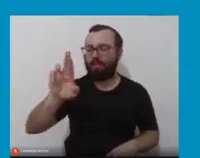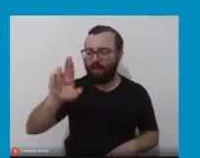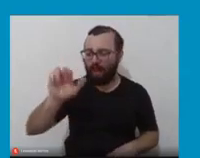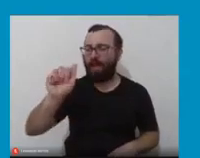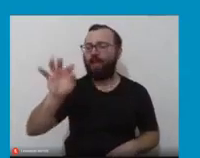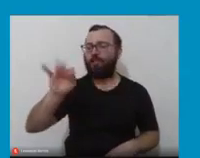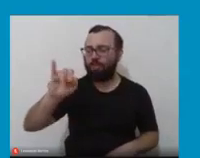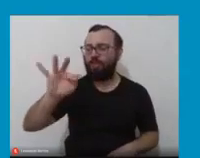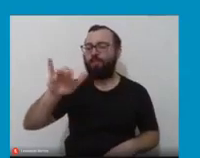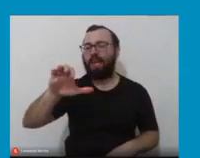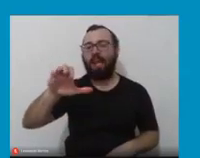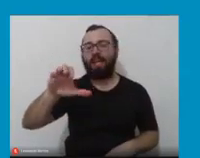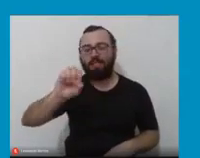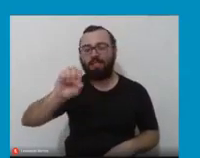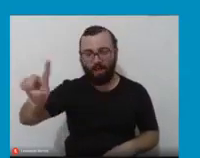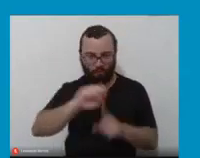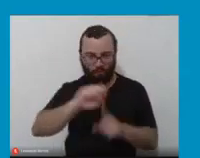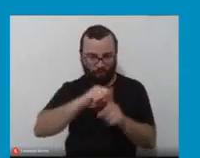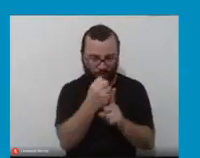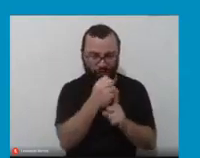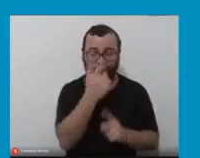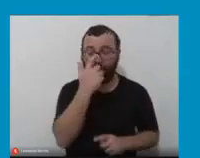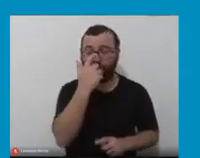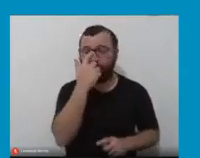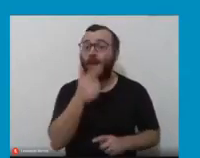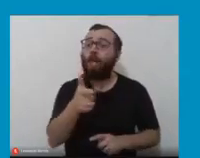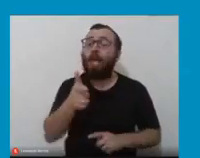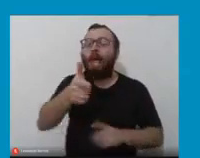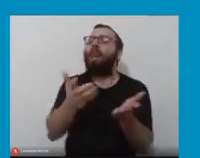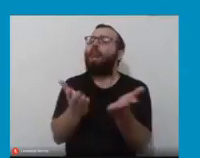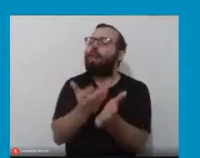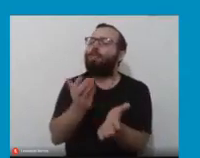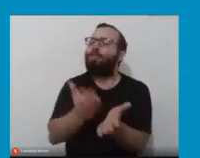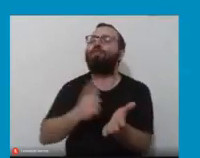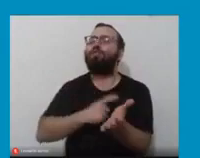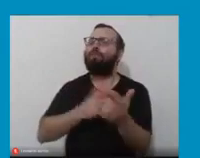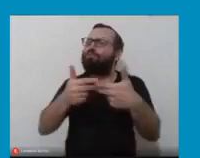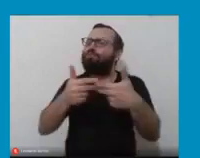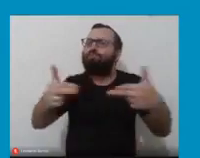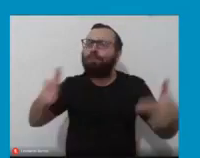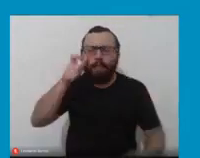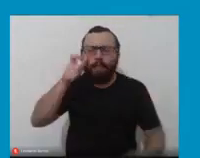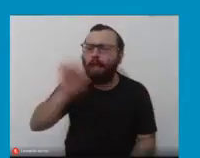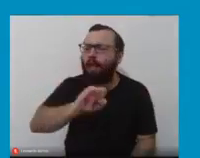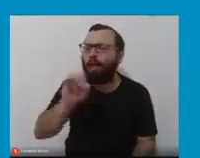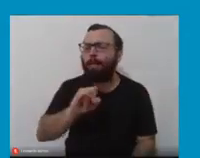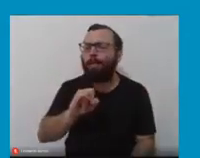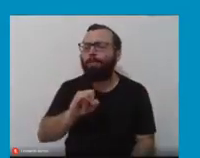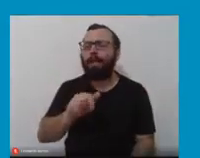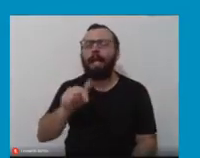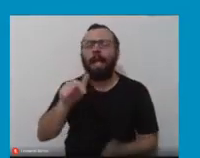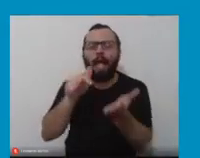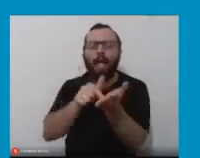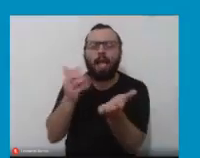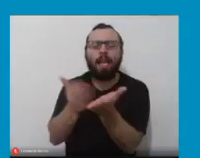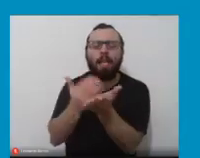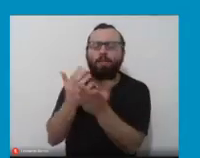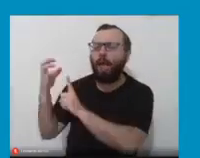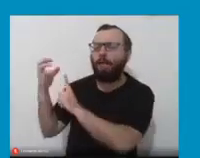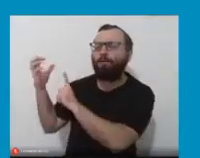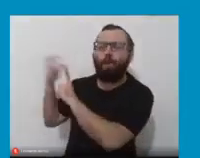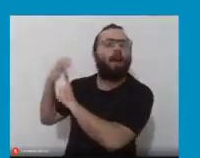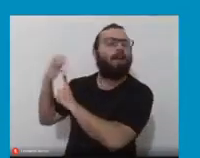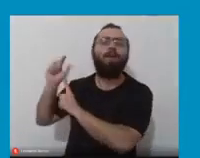Mas esse livro ele tem uma... eu acho que tem algumas coisas aqui que são interessantes. Na verdade, que ele foi muito influenciado pelos